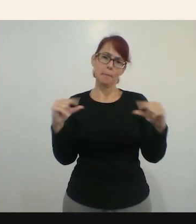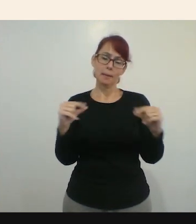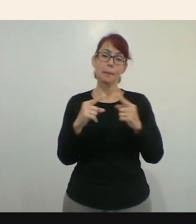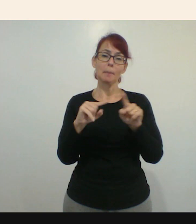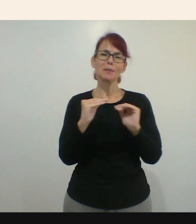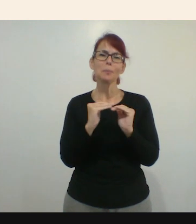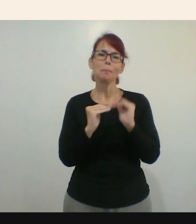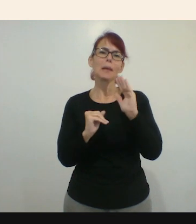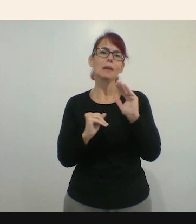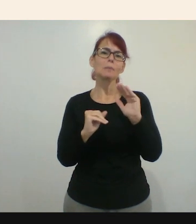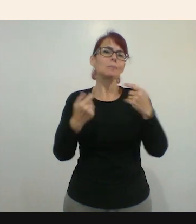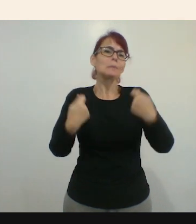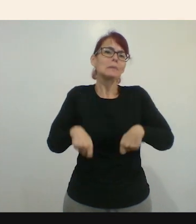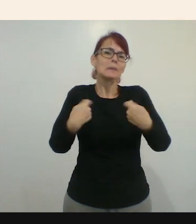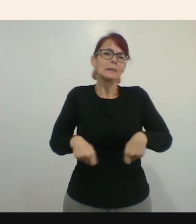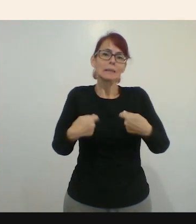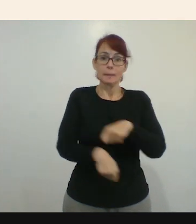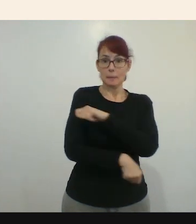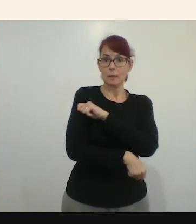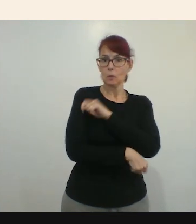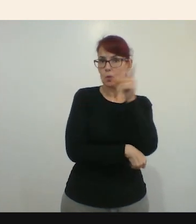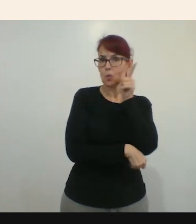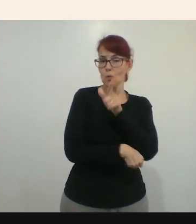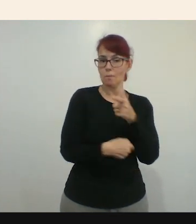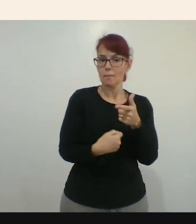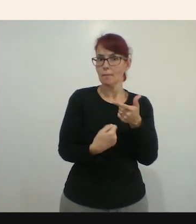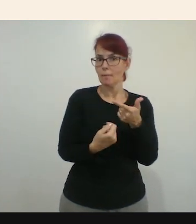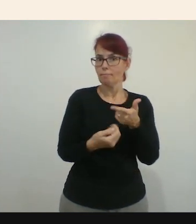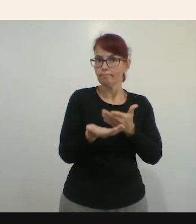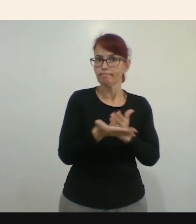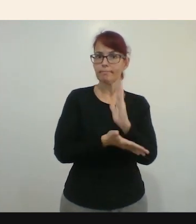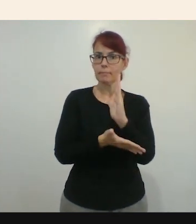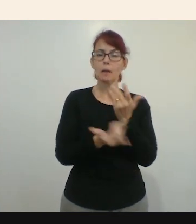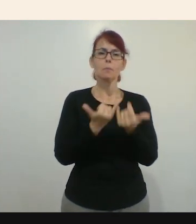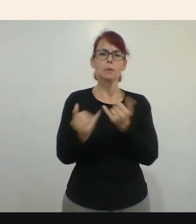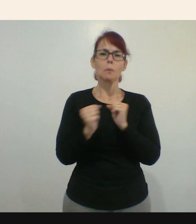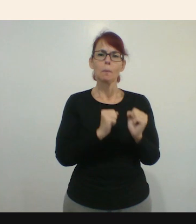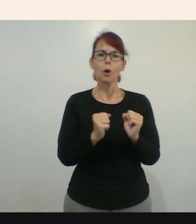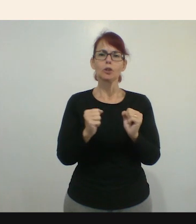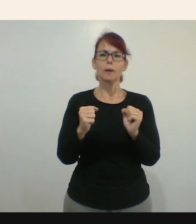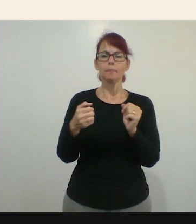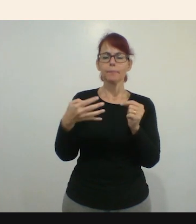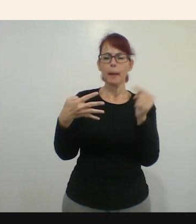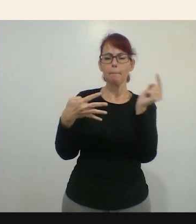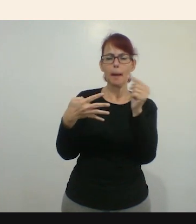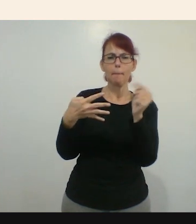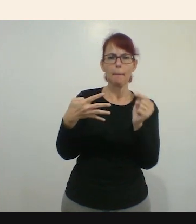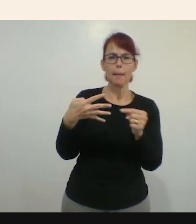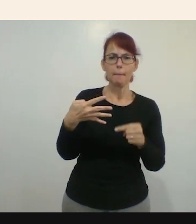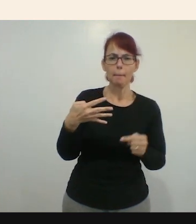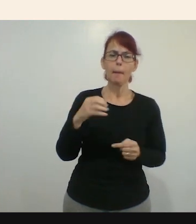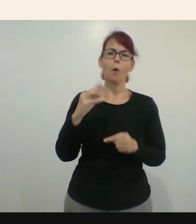ementa, mas a princípio, qual é o mínimo para que seja considerado aceitável, né? Pode colocar isso em forma de tópicos, em forma